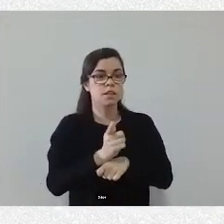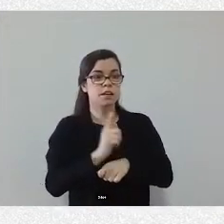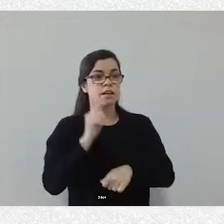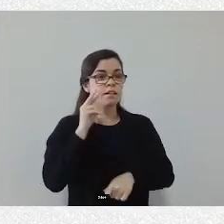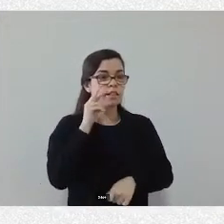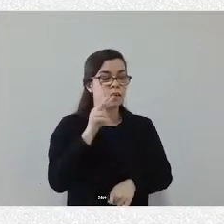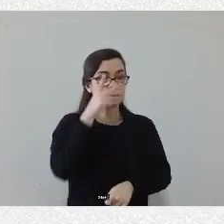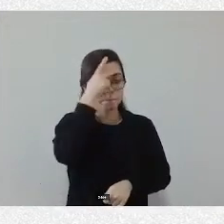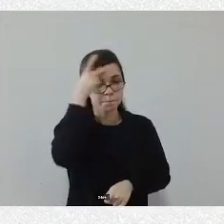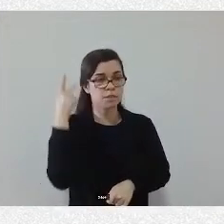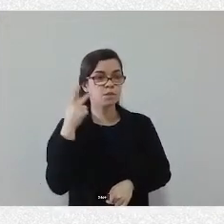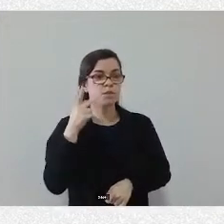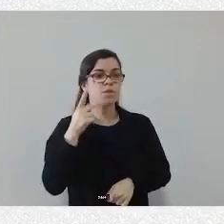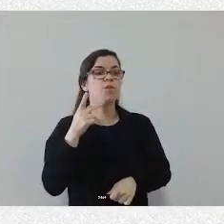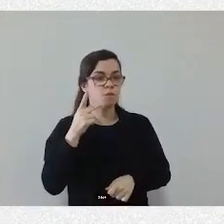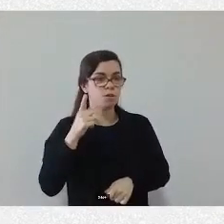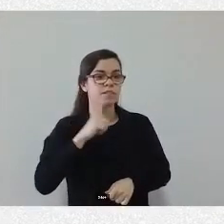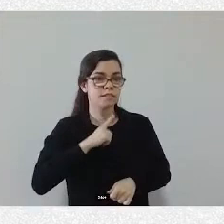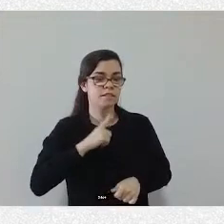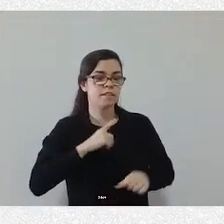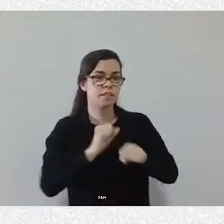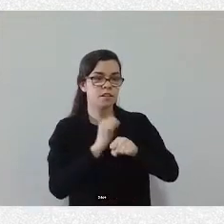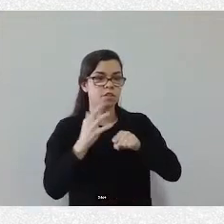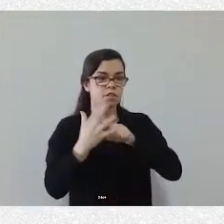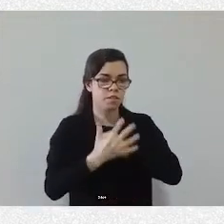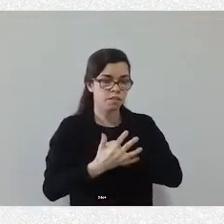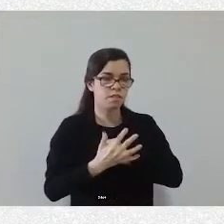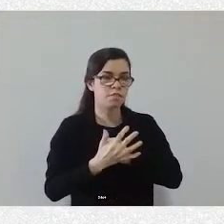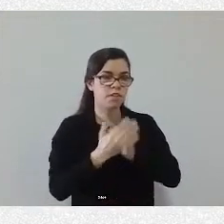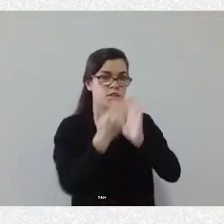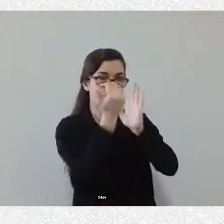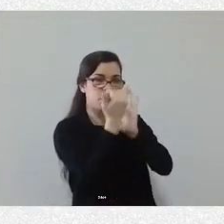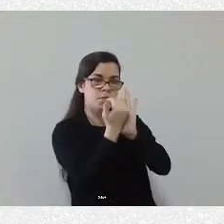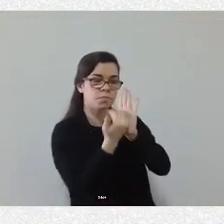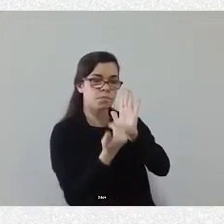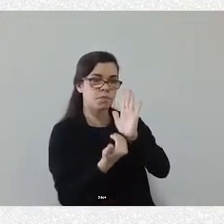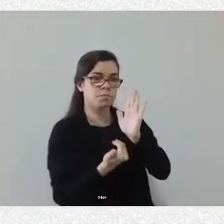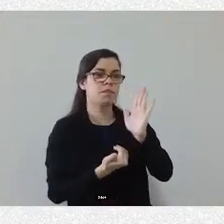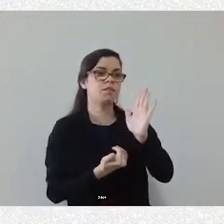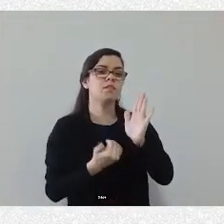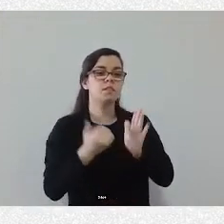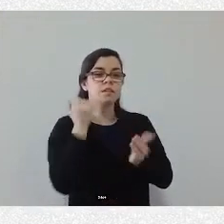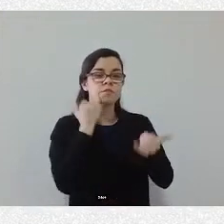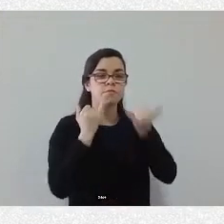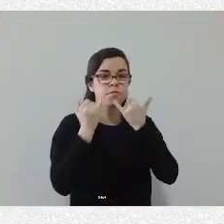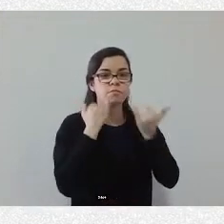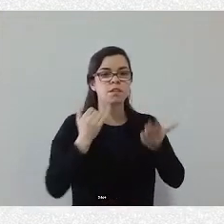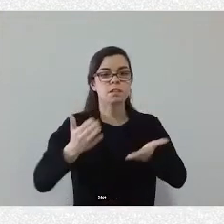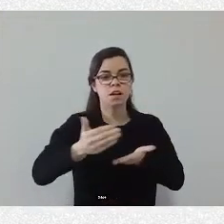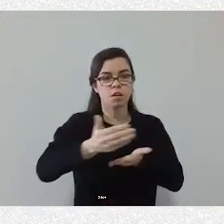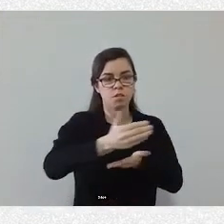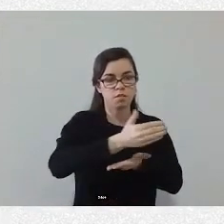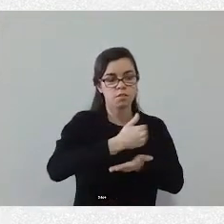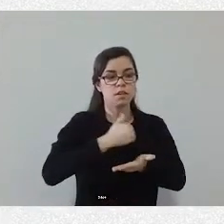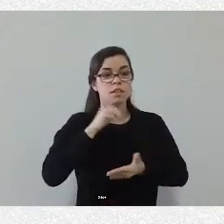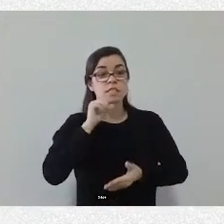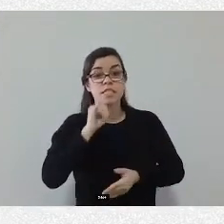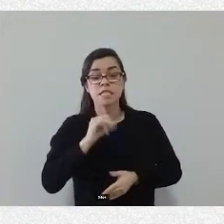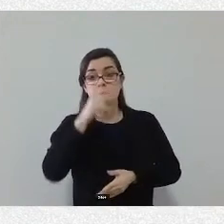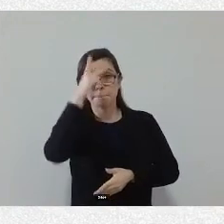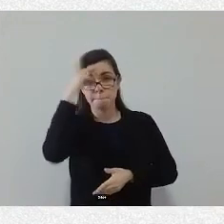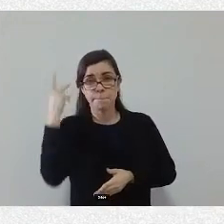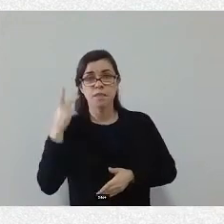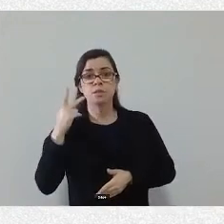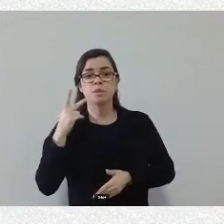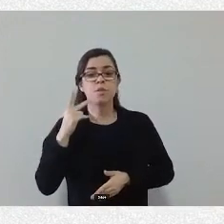né? Então, todas as pessoas hoje que têm sintomas respiratórios compatíveis, que possam sugerir Covid, elas são